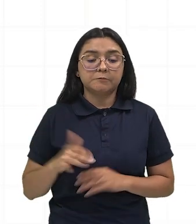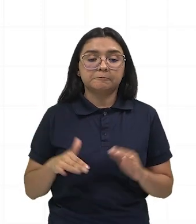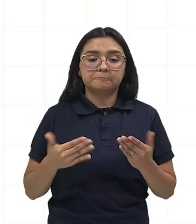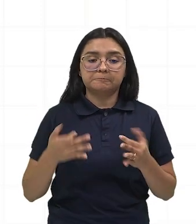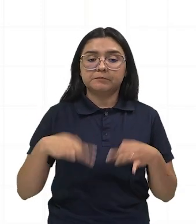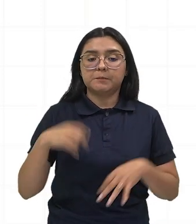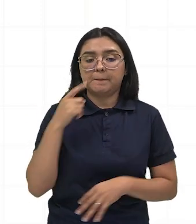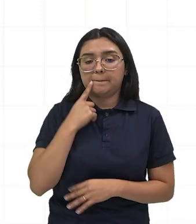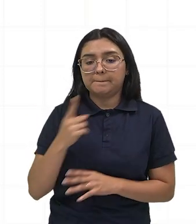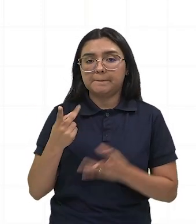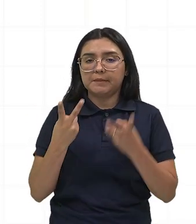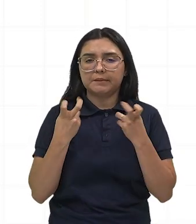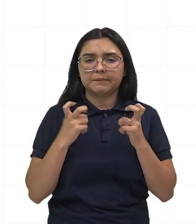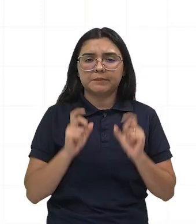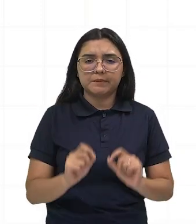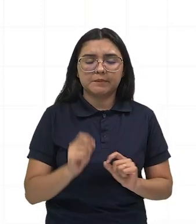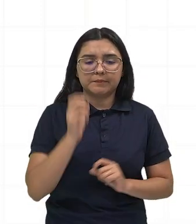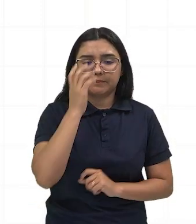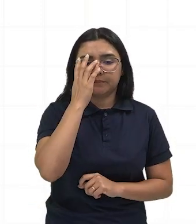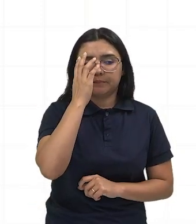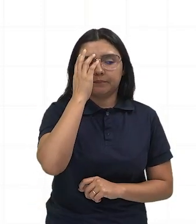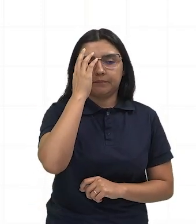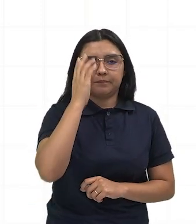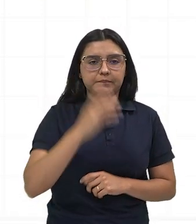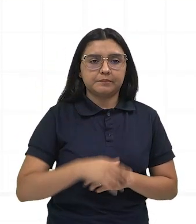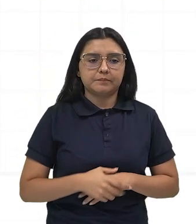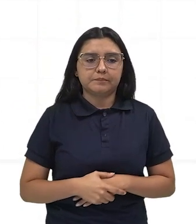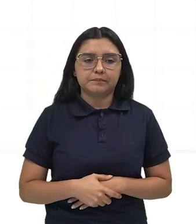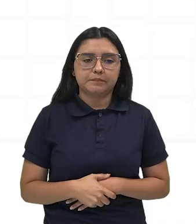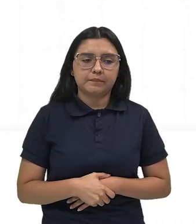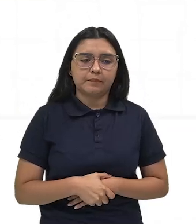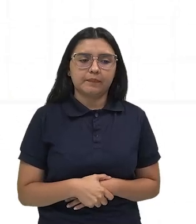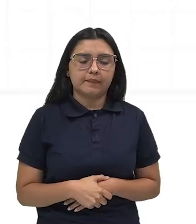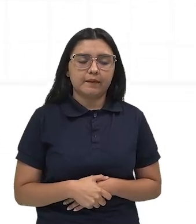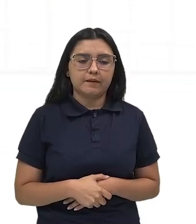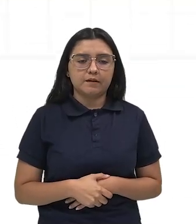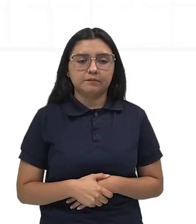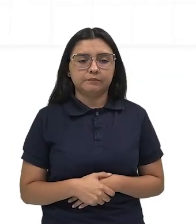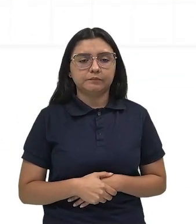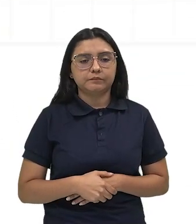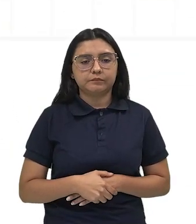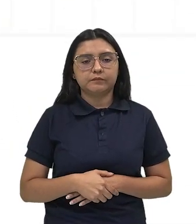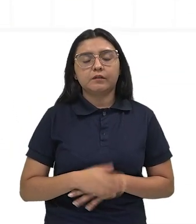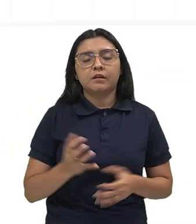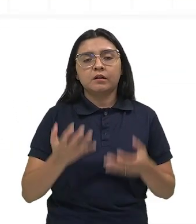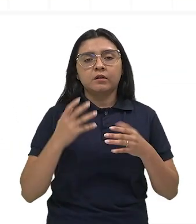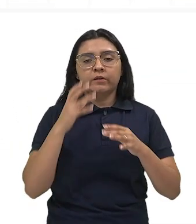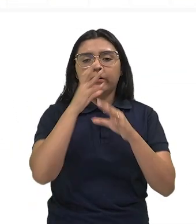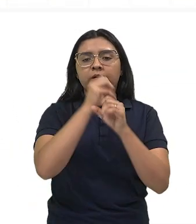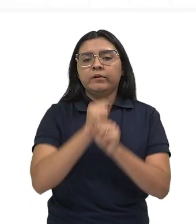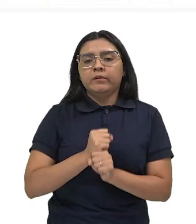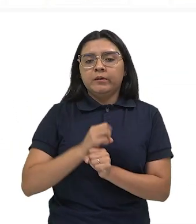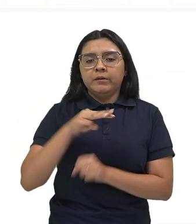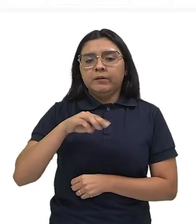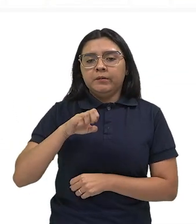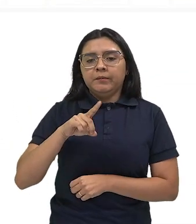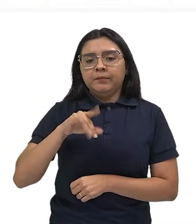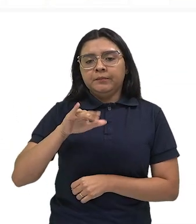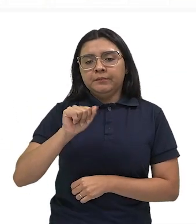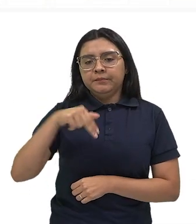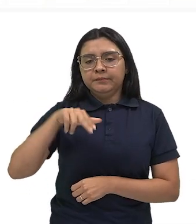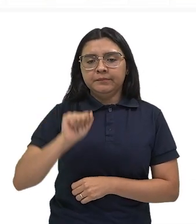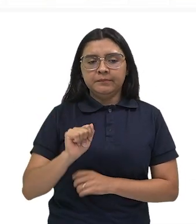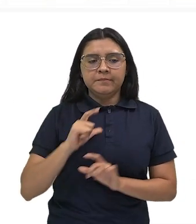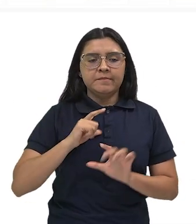Então, observe o seguinte. Olha lá. Então, eu vou pegar... Eu quero calcular a mediana, né? Então,